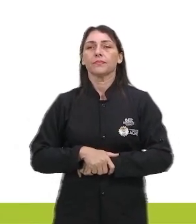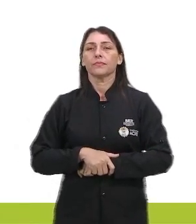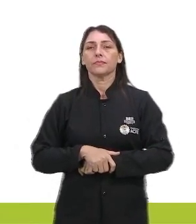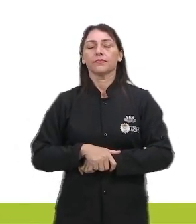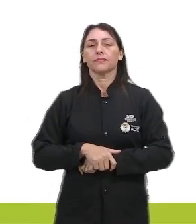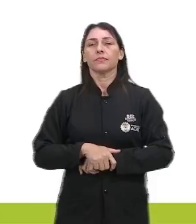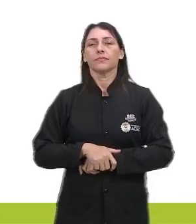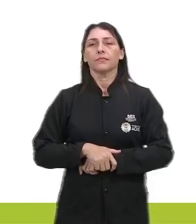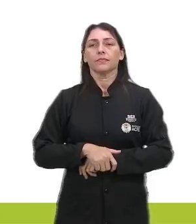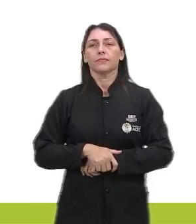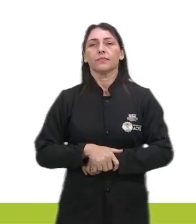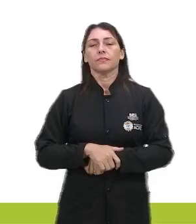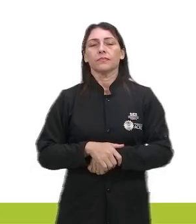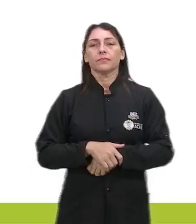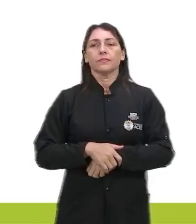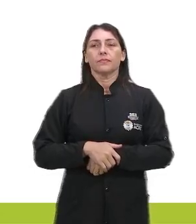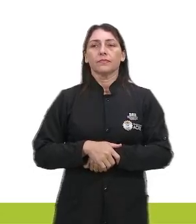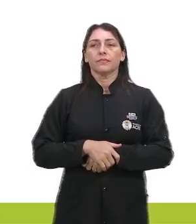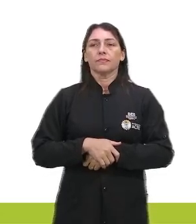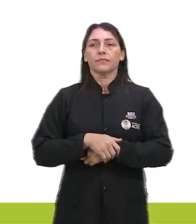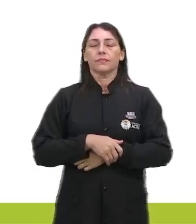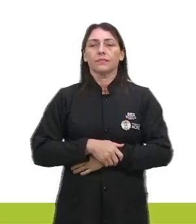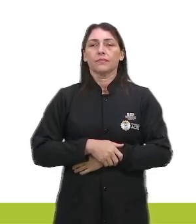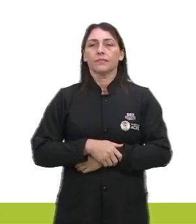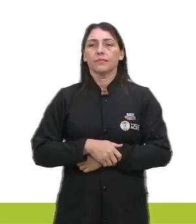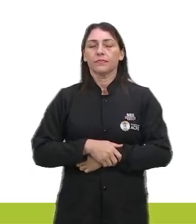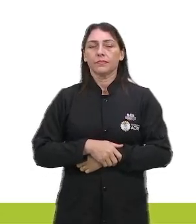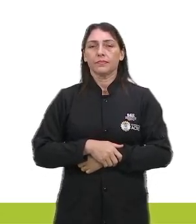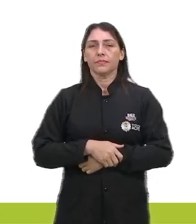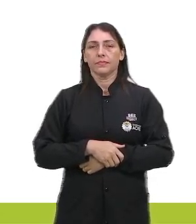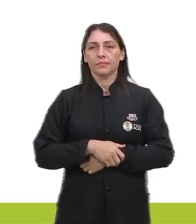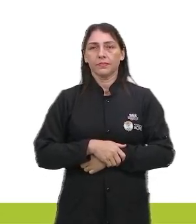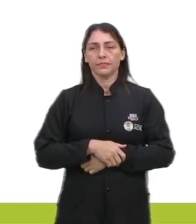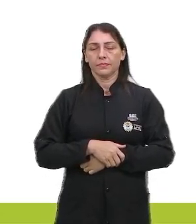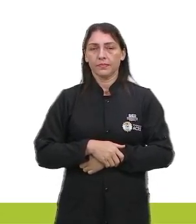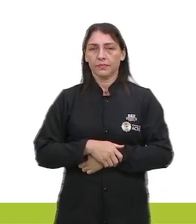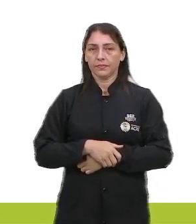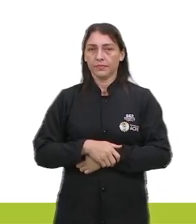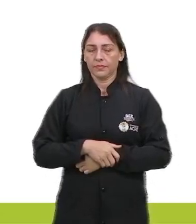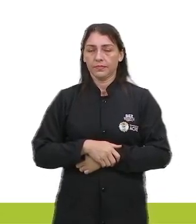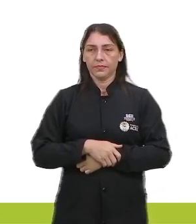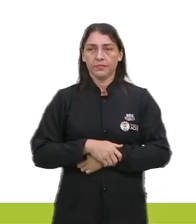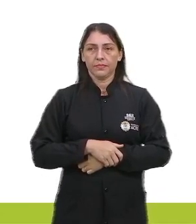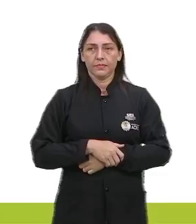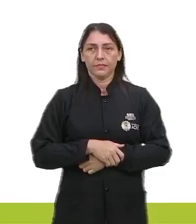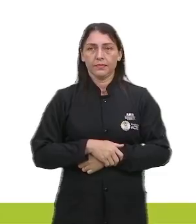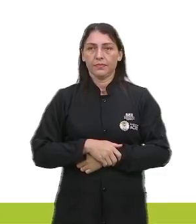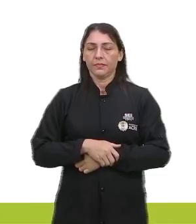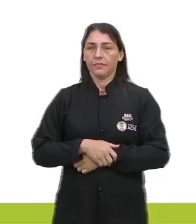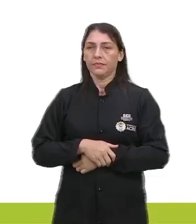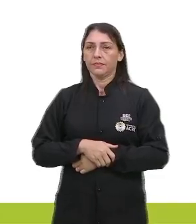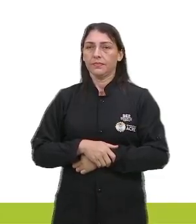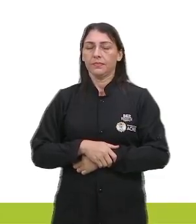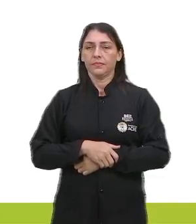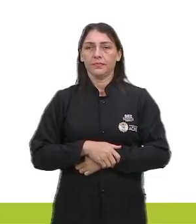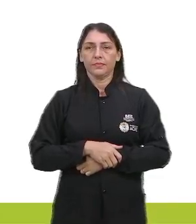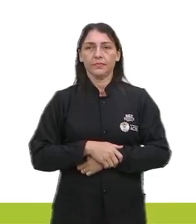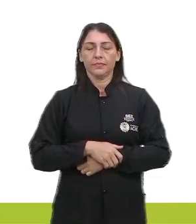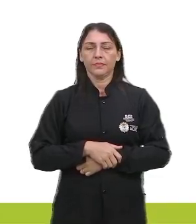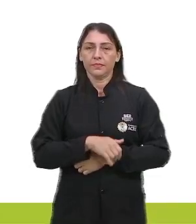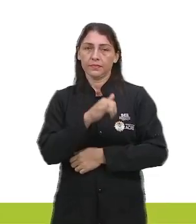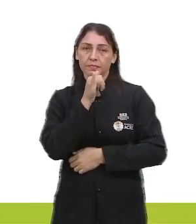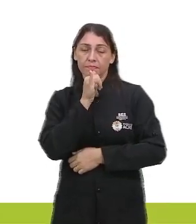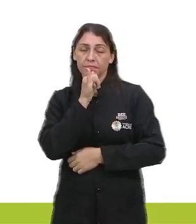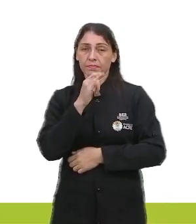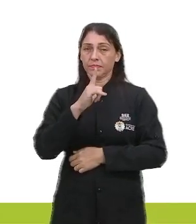Um exemplo aqui, opa, deixa eu desfazer que essa ficou feinho, tique. Prontinho, vamos seguindo. Então, como exemplo, a